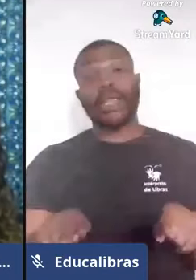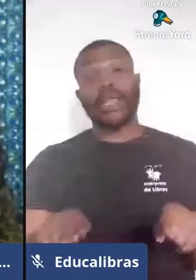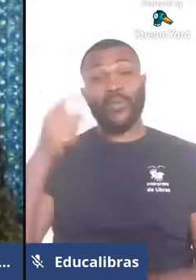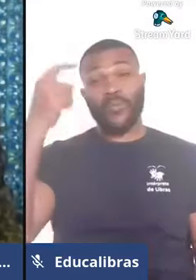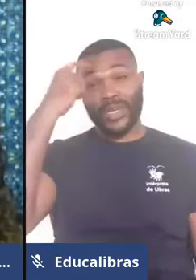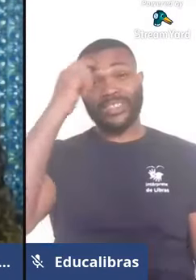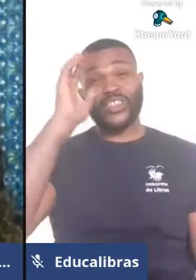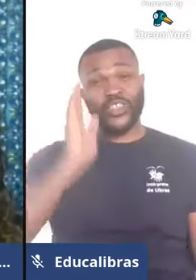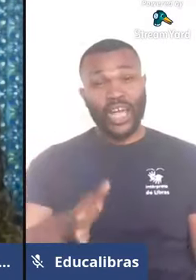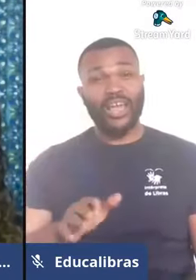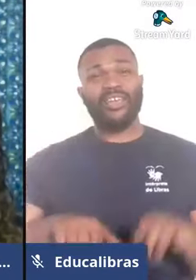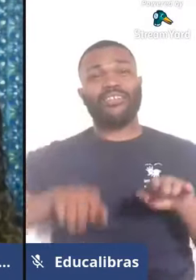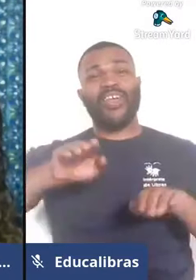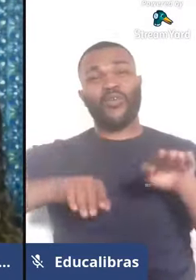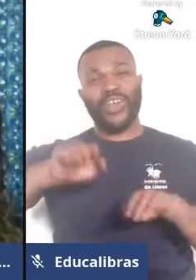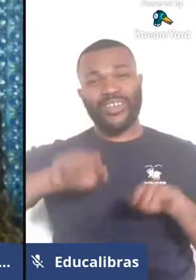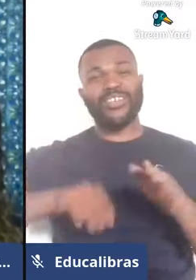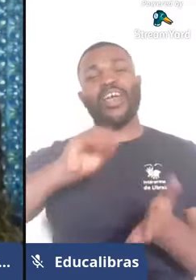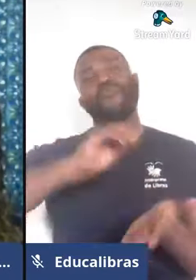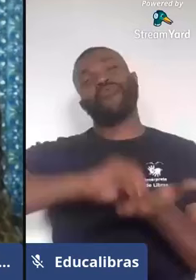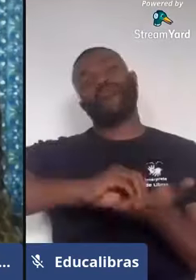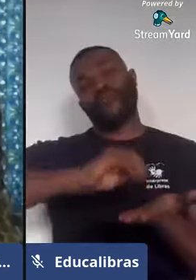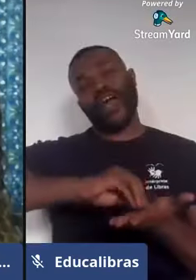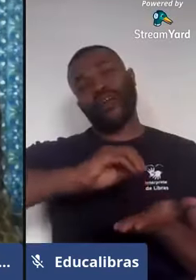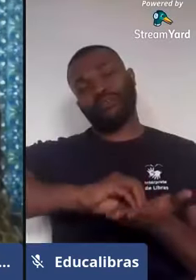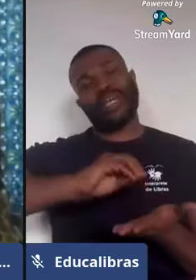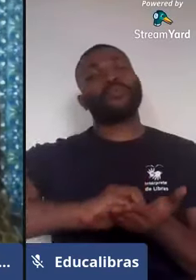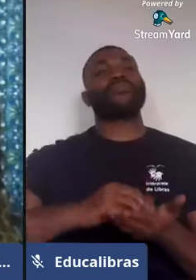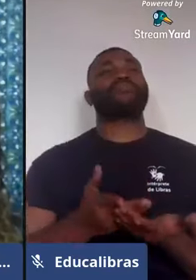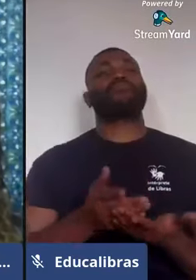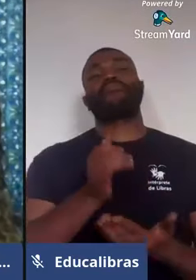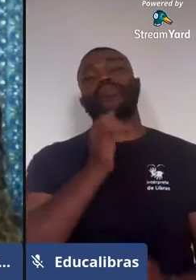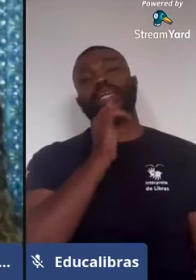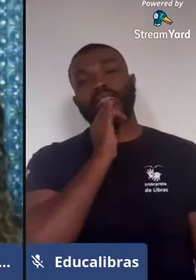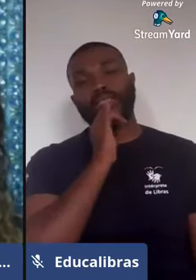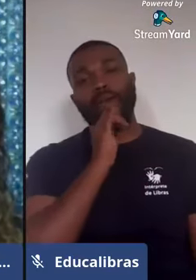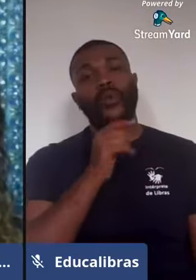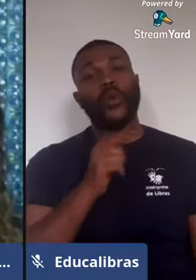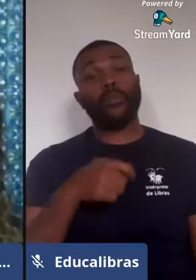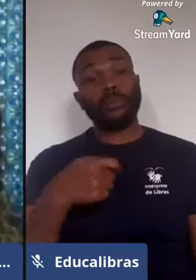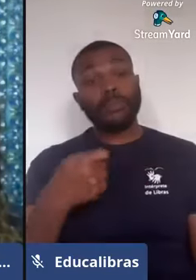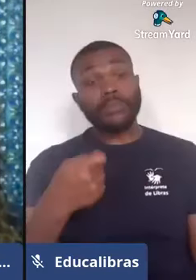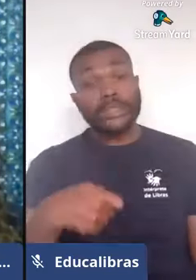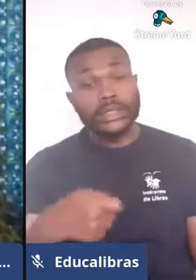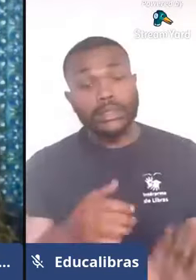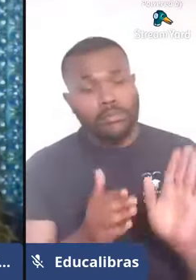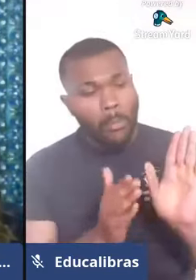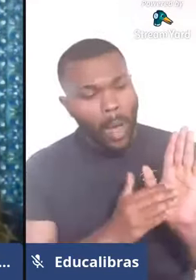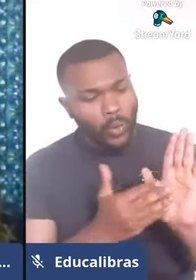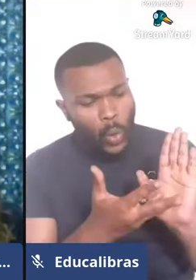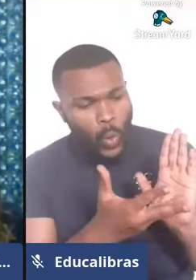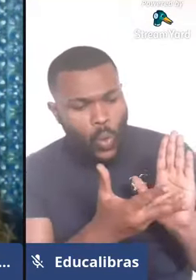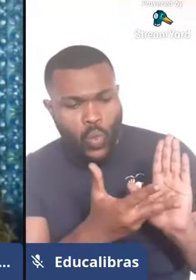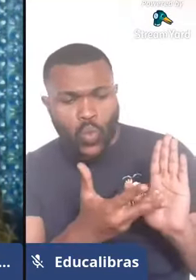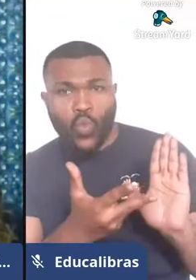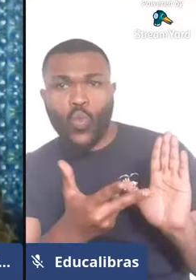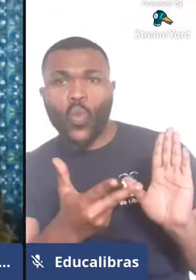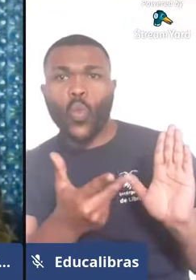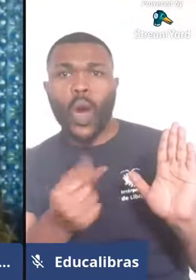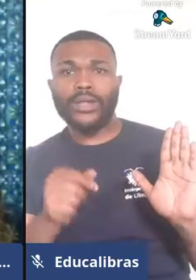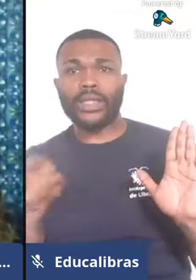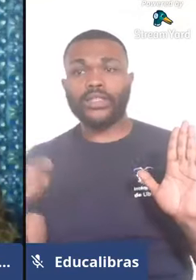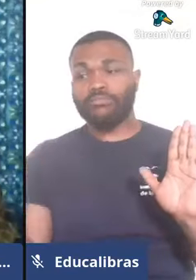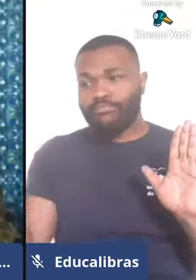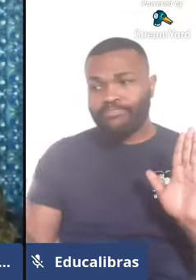talvez faltem, né? Então, tem essa coisa de qualificar a pauta, que eu acho que você trouxe, que é bem importante. Então, agora a gente está